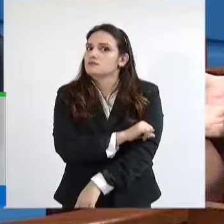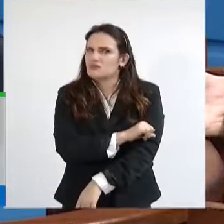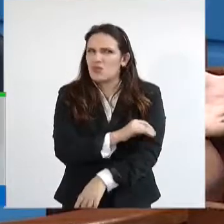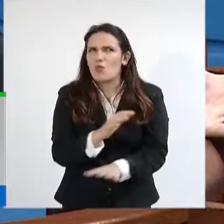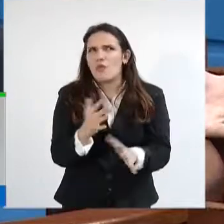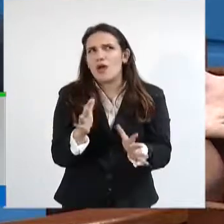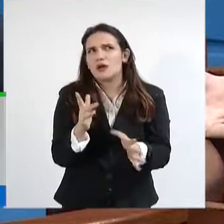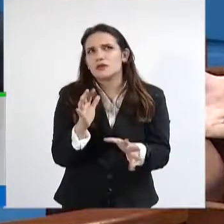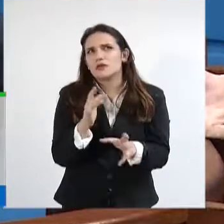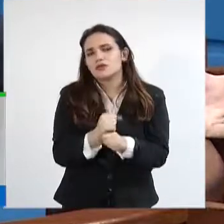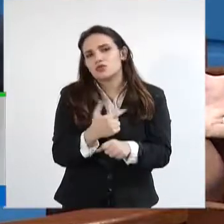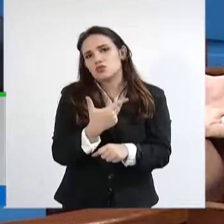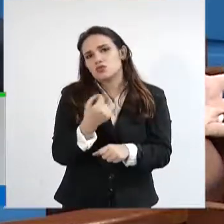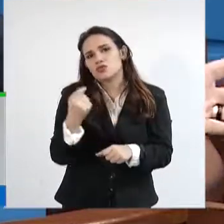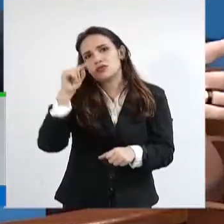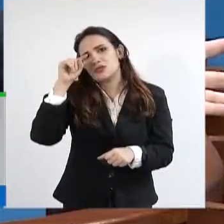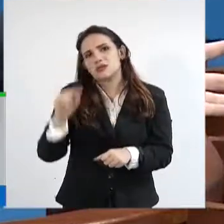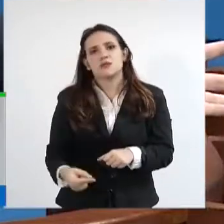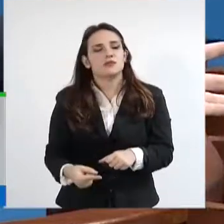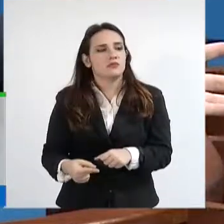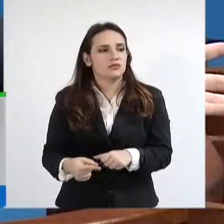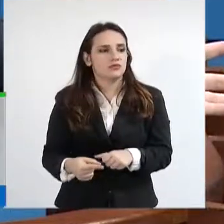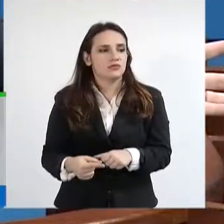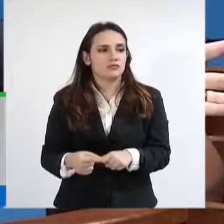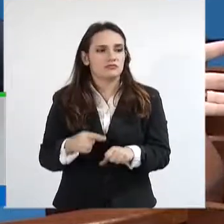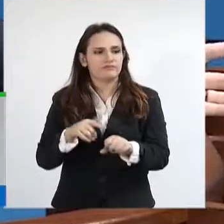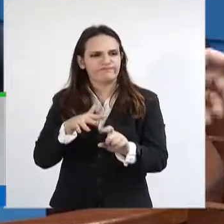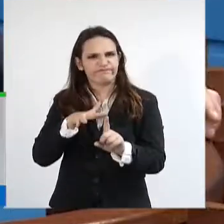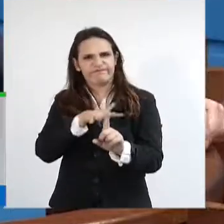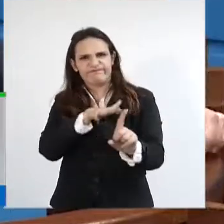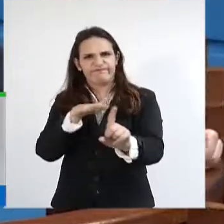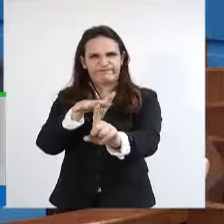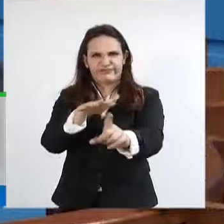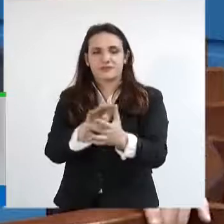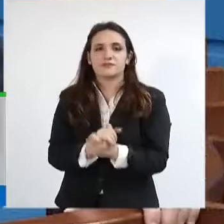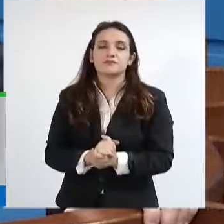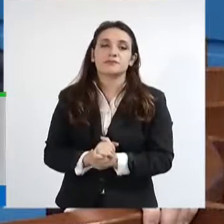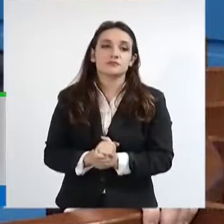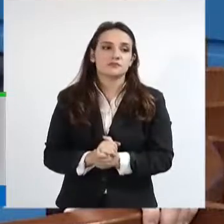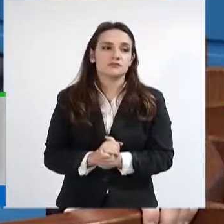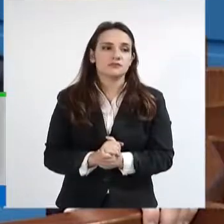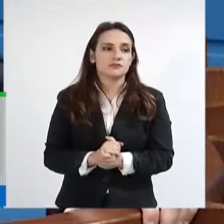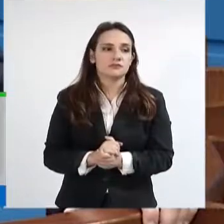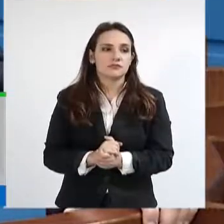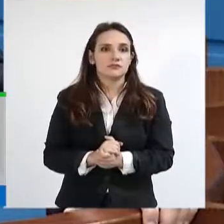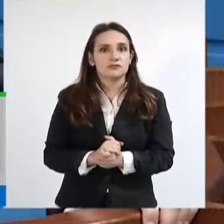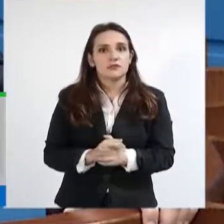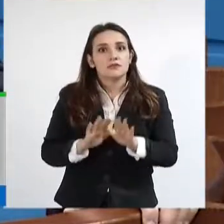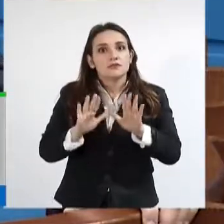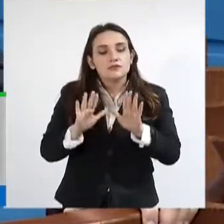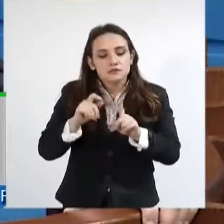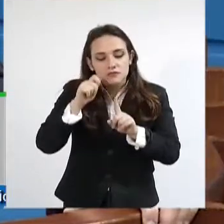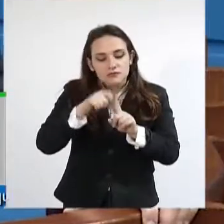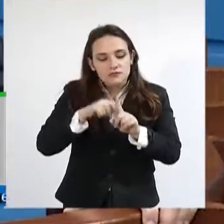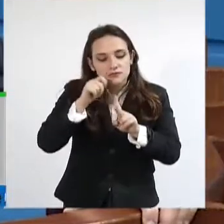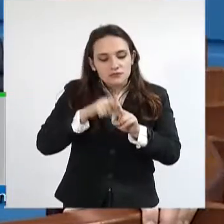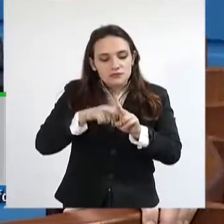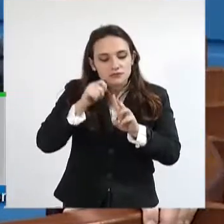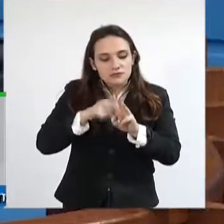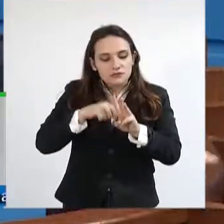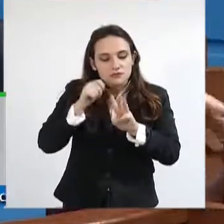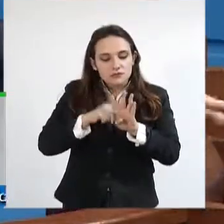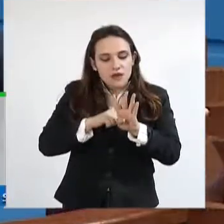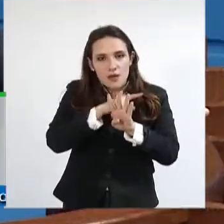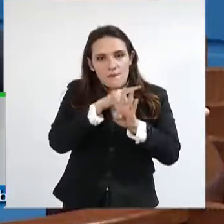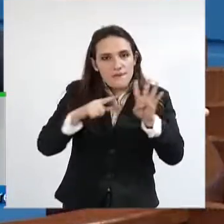quase 200 mil pessoas na Candelária. Não é? E esse governo só tem 5 meses, 4 meses e meio